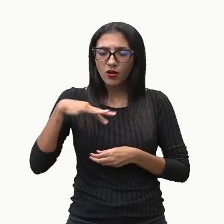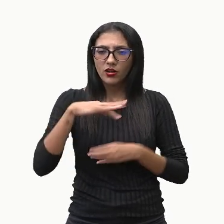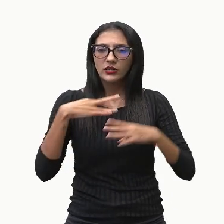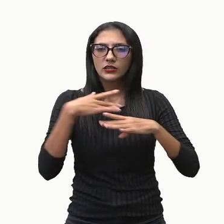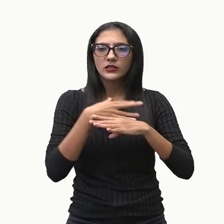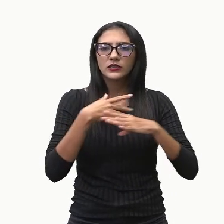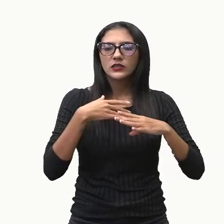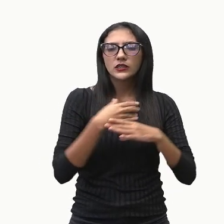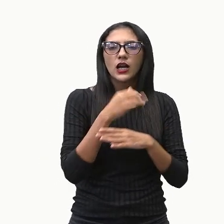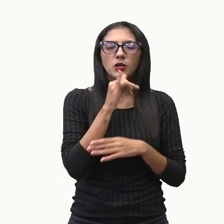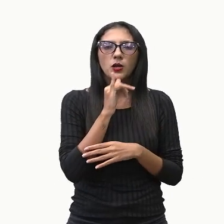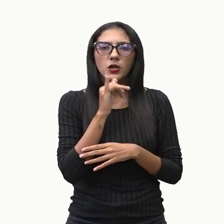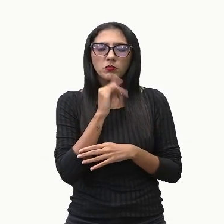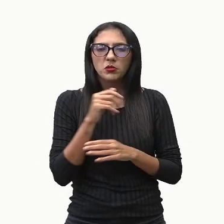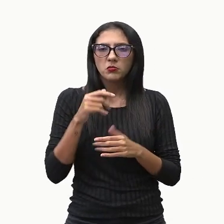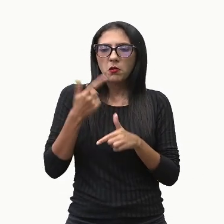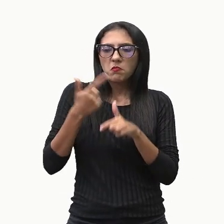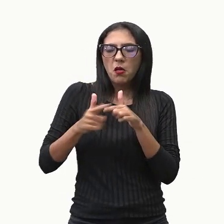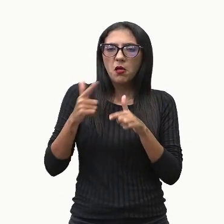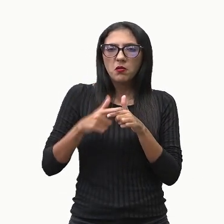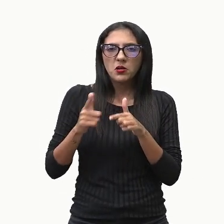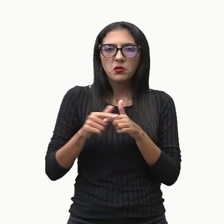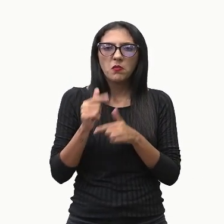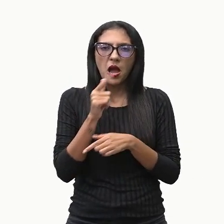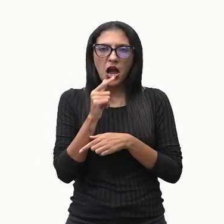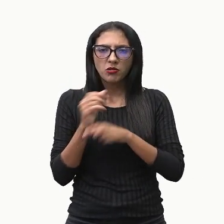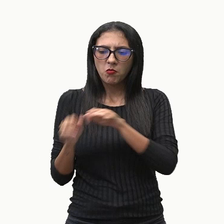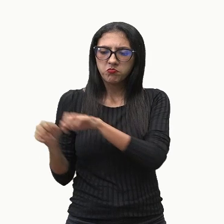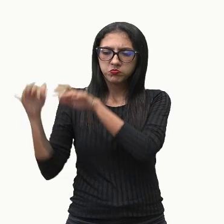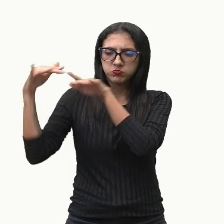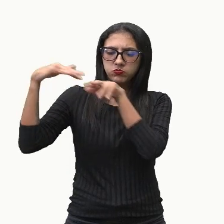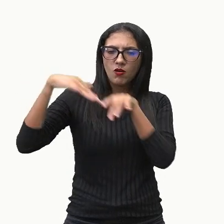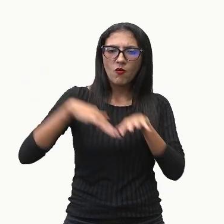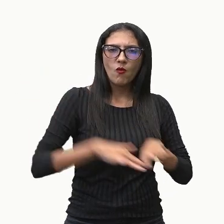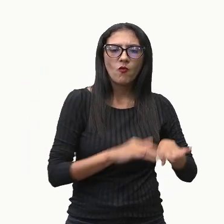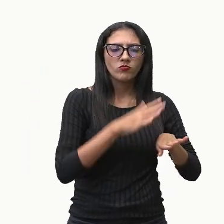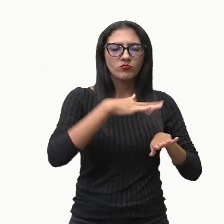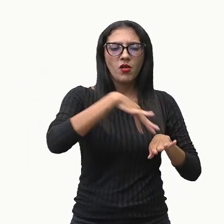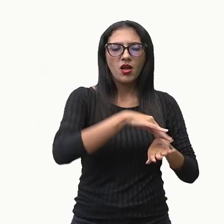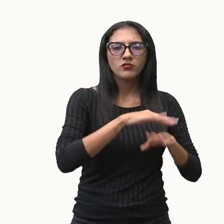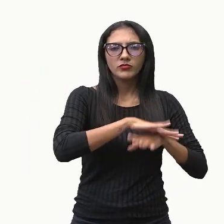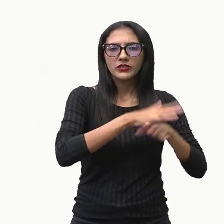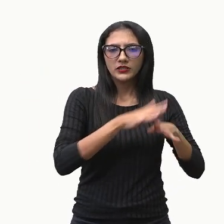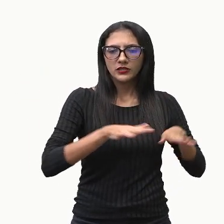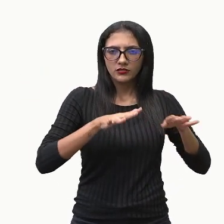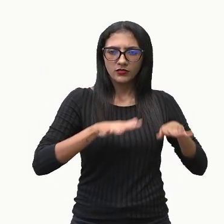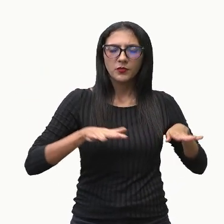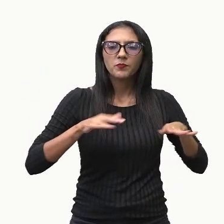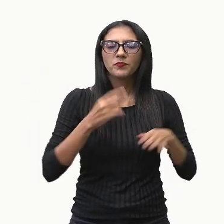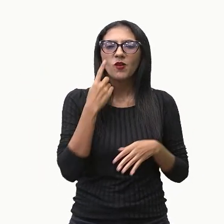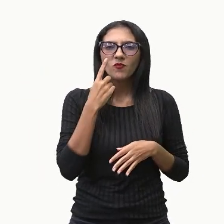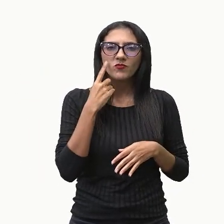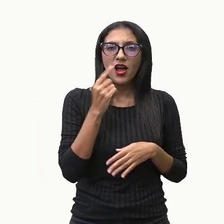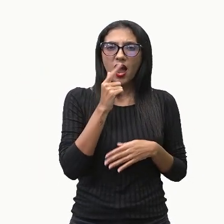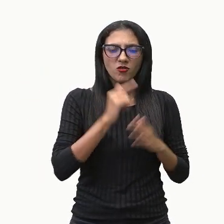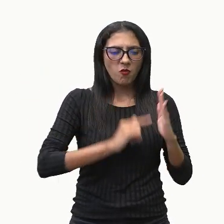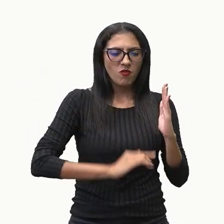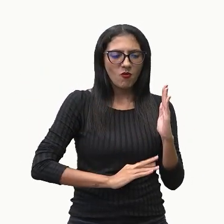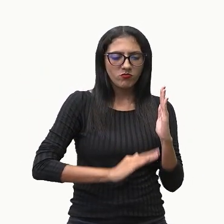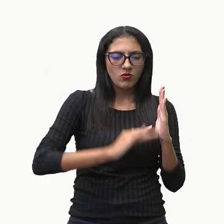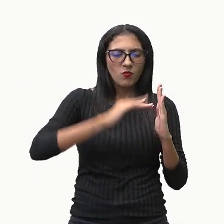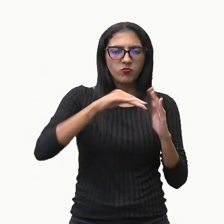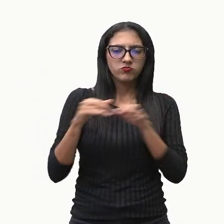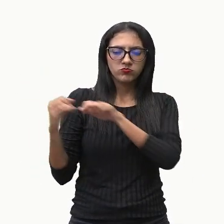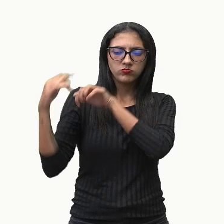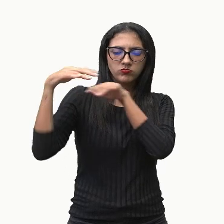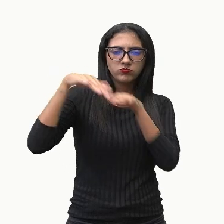de uma tsunami lá na Ásia, tudo bem? Então, observem que entrou tanta água dessa